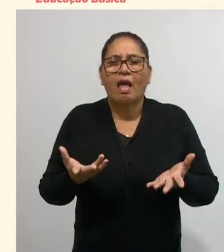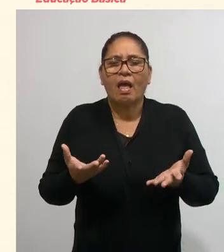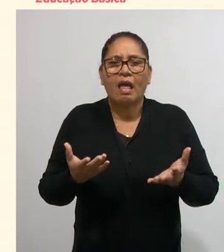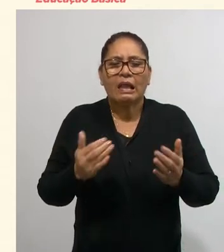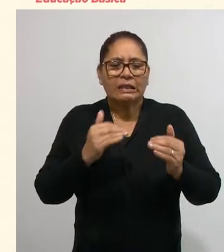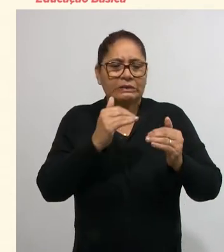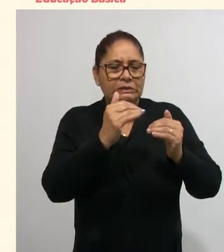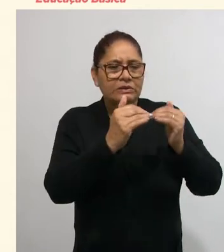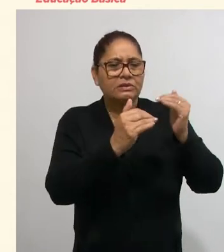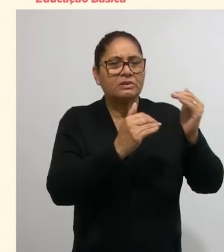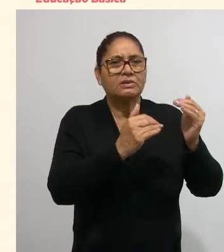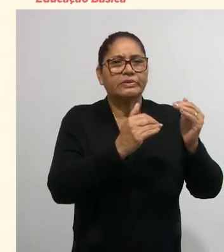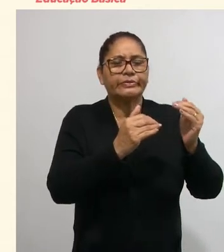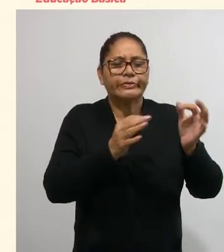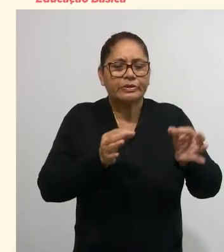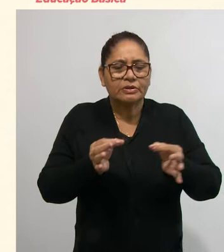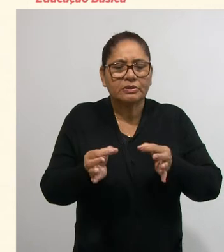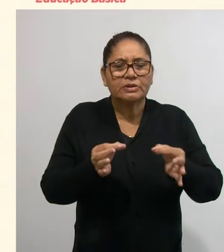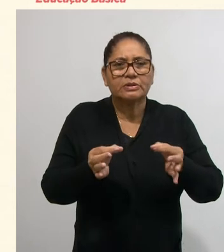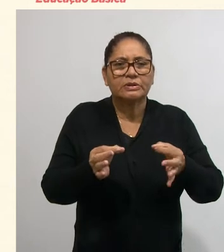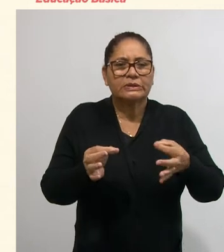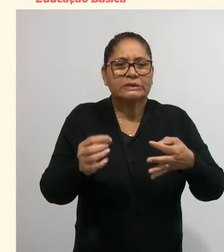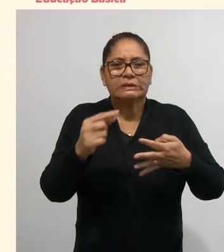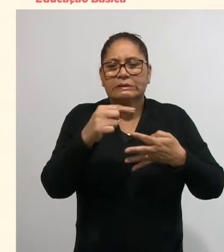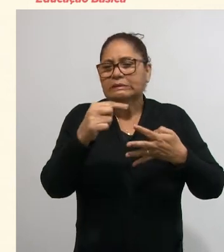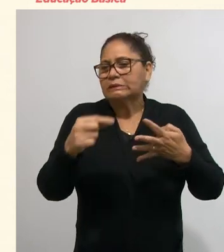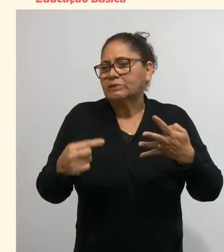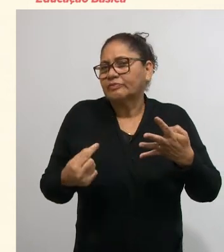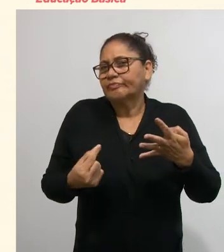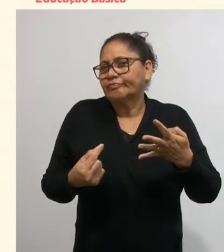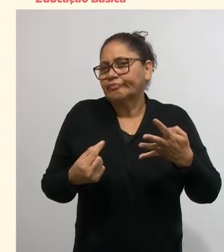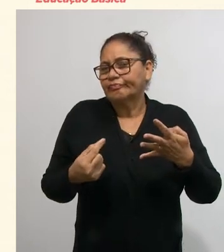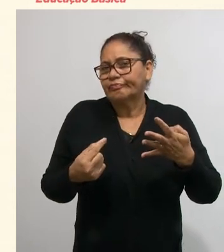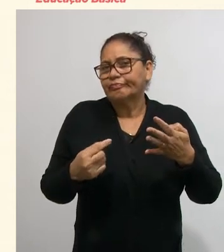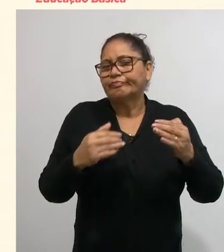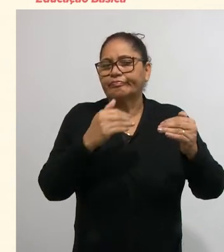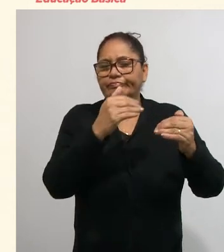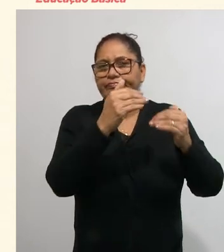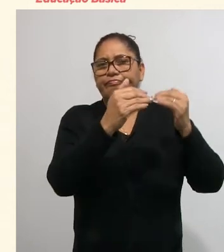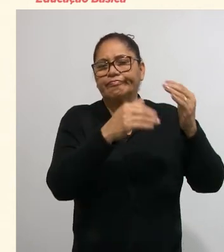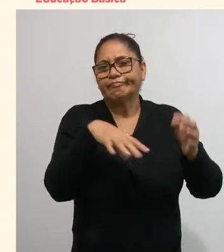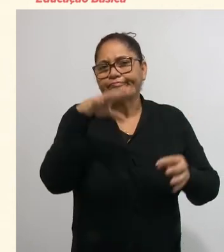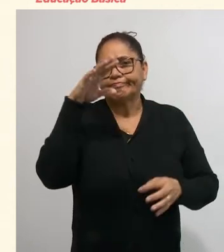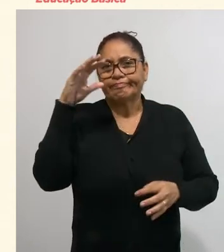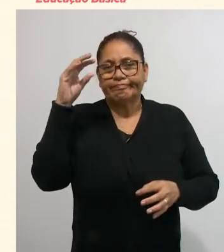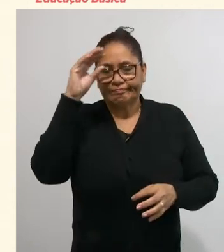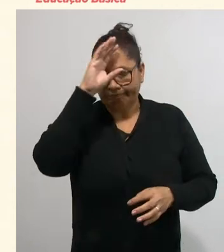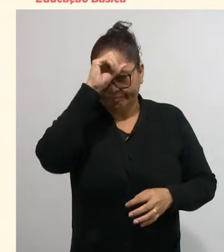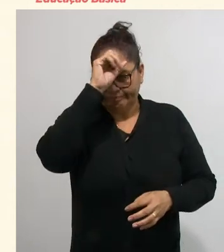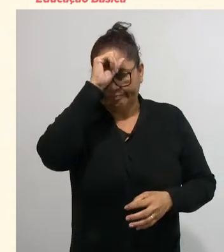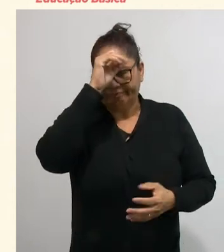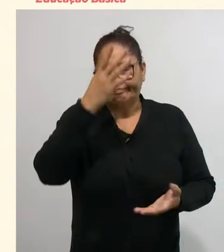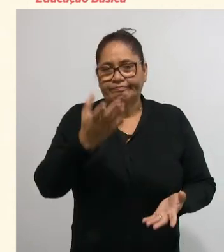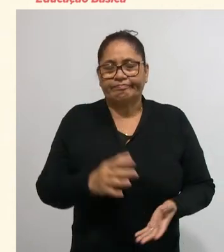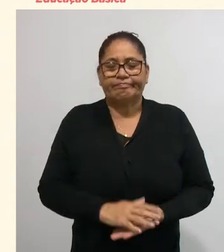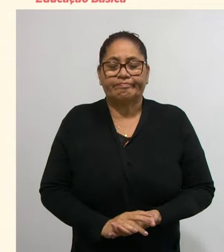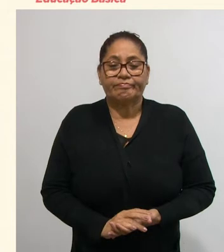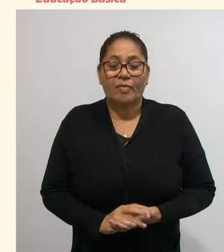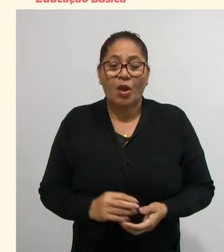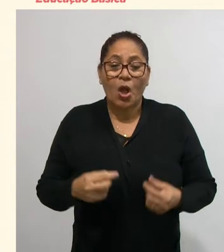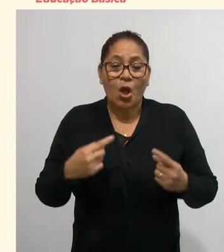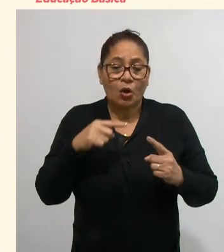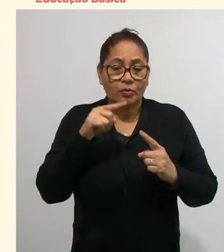elemento organizador de fatores que influenciam no nosso processo de ensino e aprendizagem como